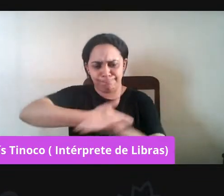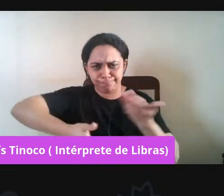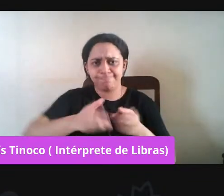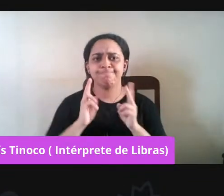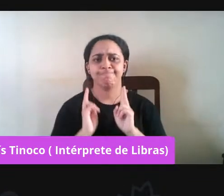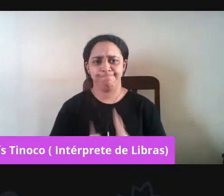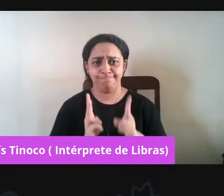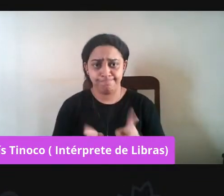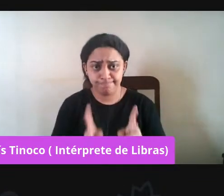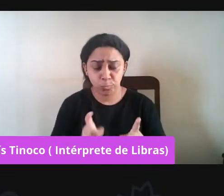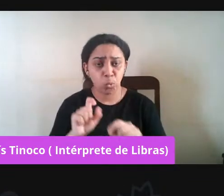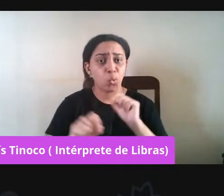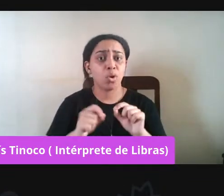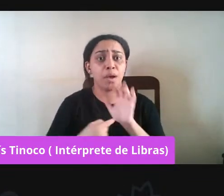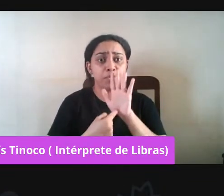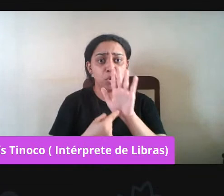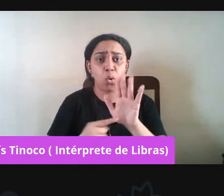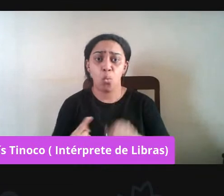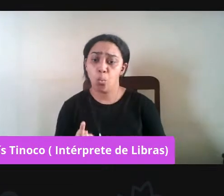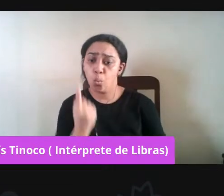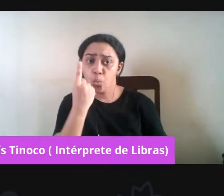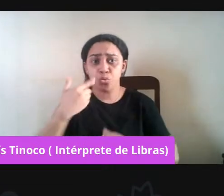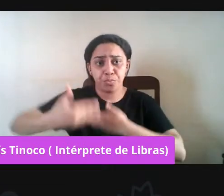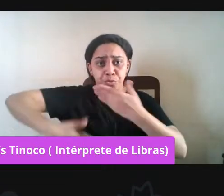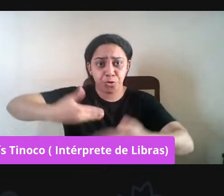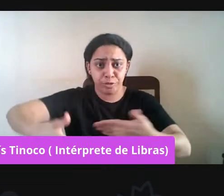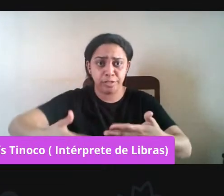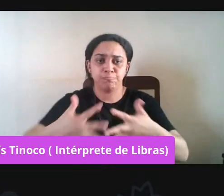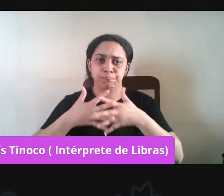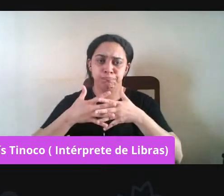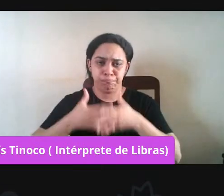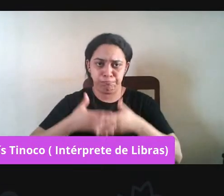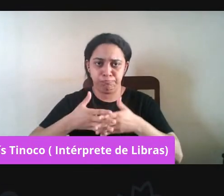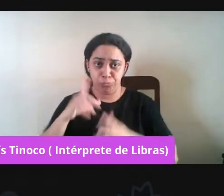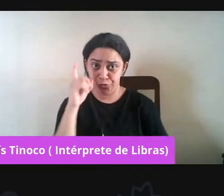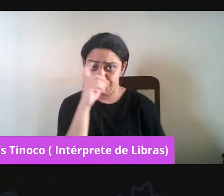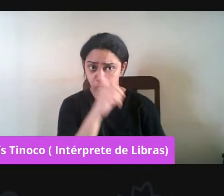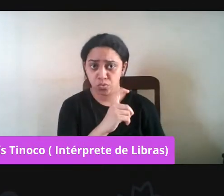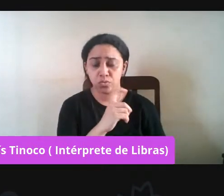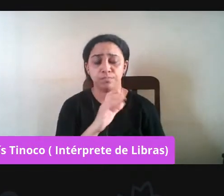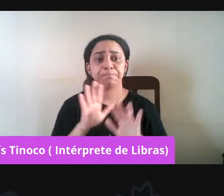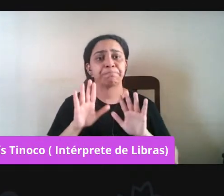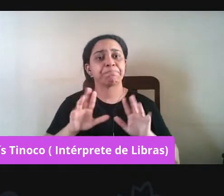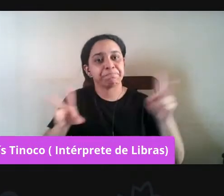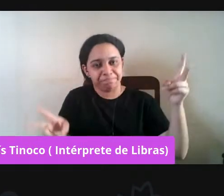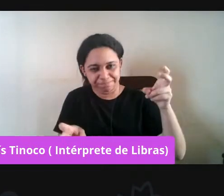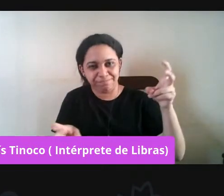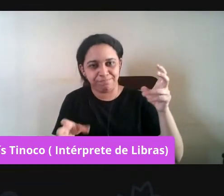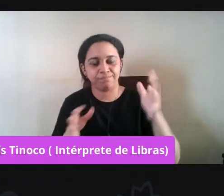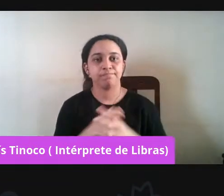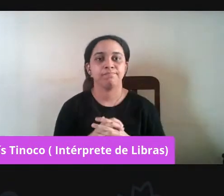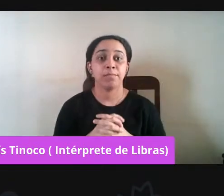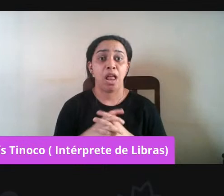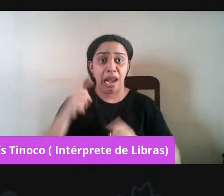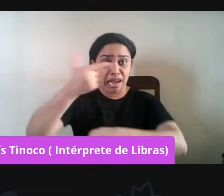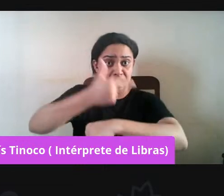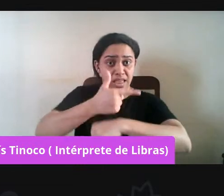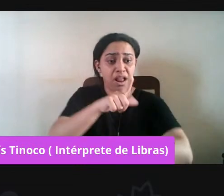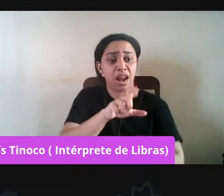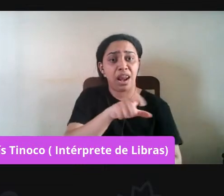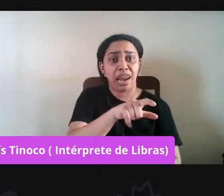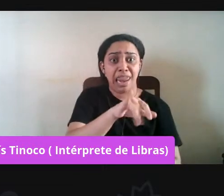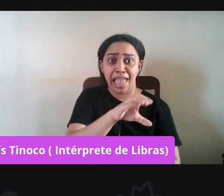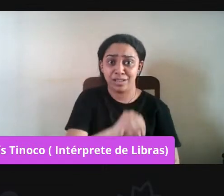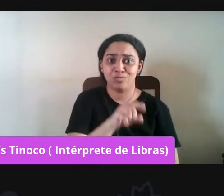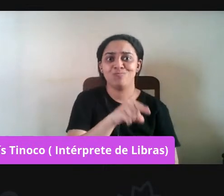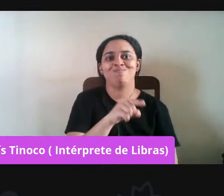na verdade, um único processo complexo. Fecha aspas. No caso específico do léxico, essa afirmação é ainda mais